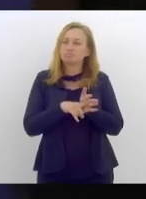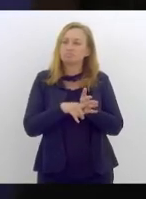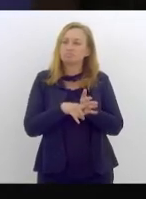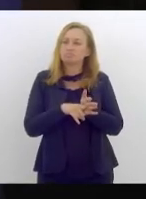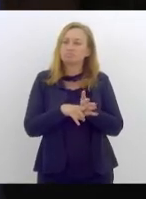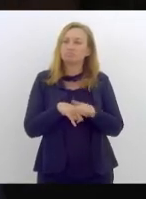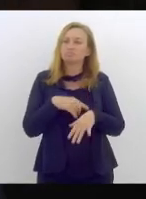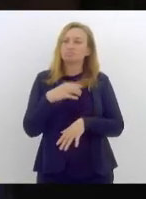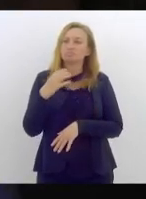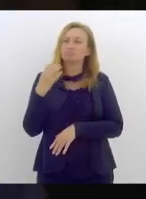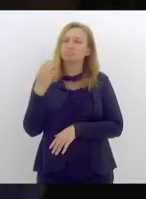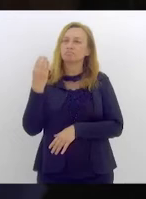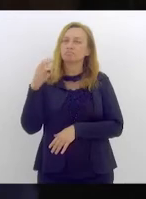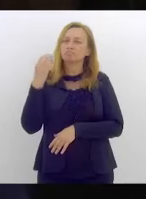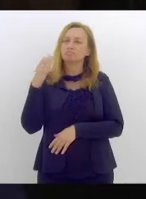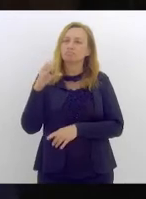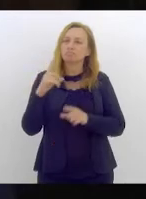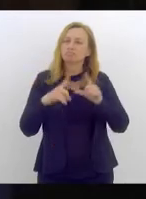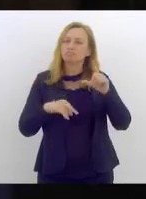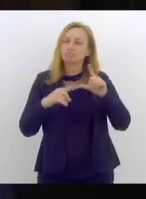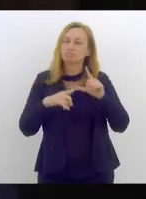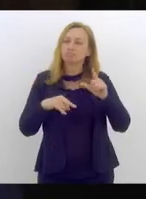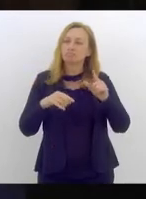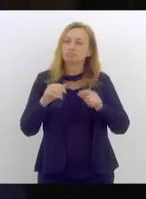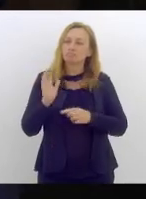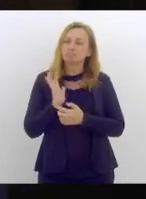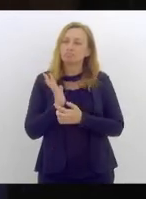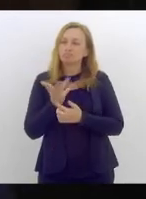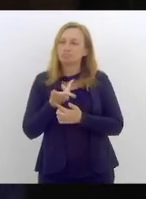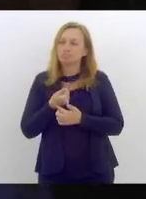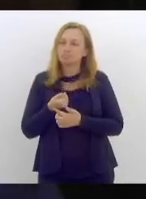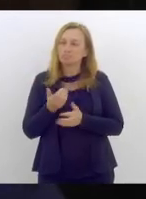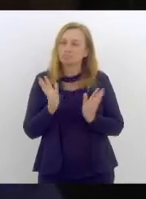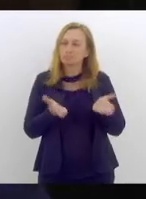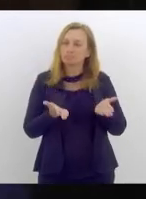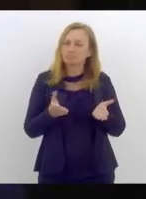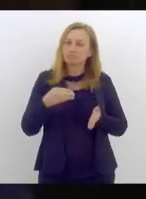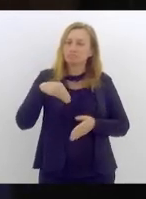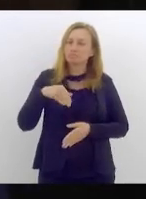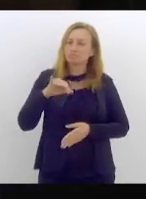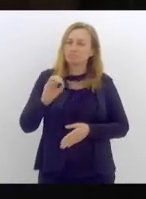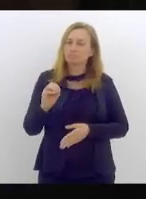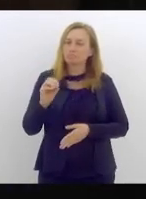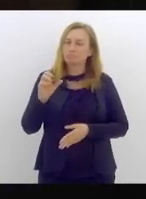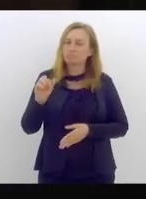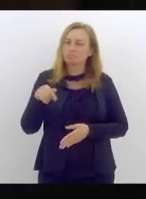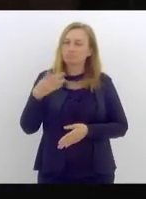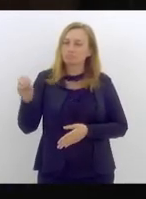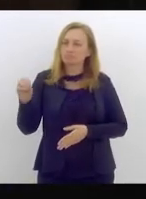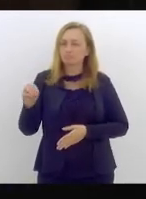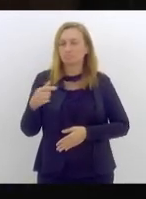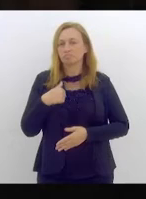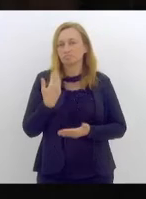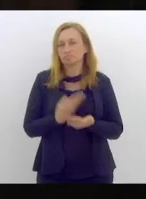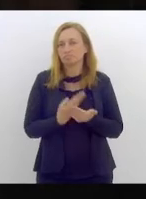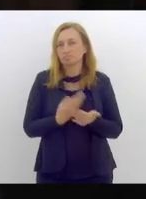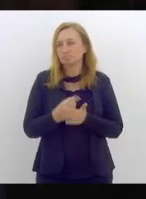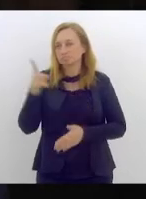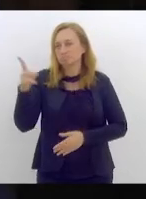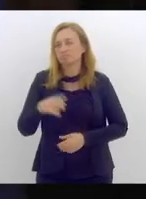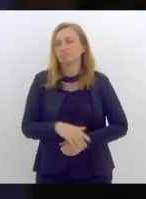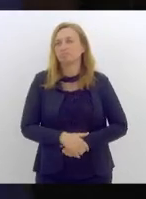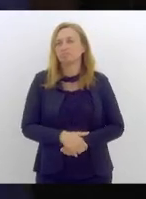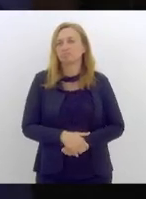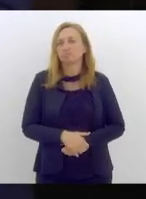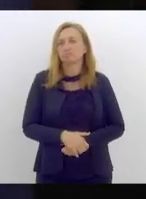Artes até hoje o minhocão quando nós chamamos eu estudava exatamente nesse minhocão era onde eu